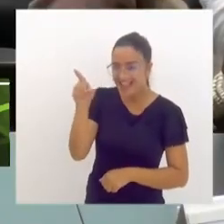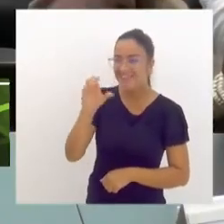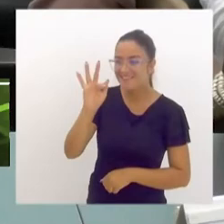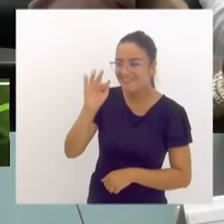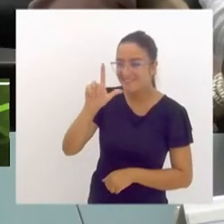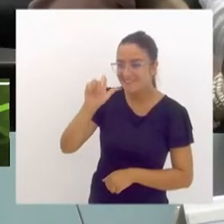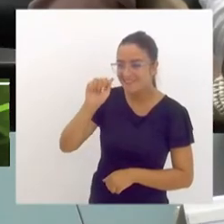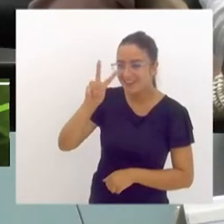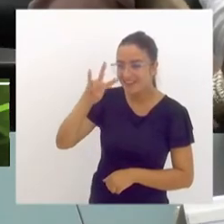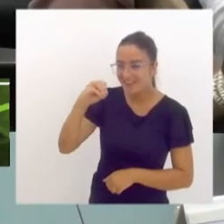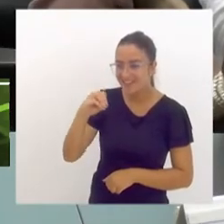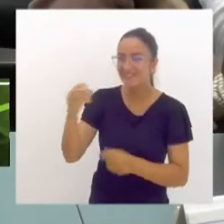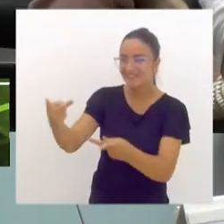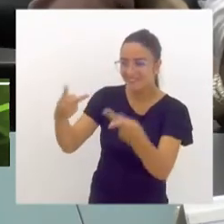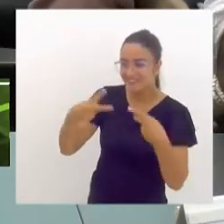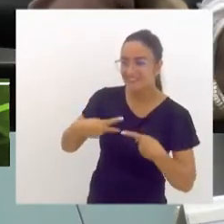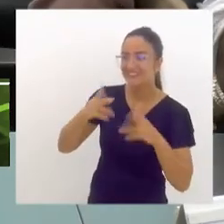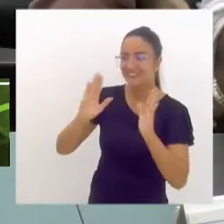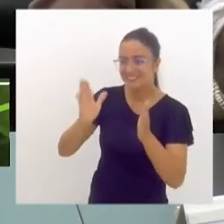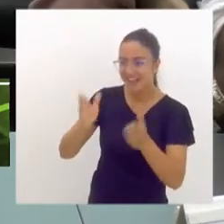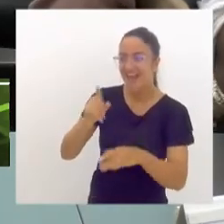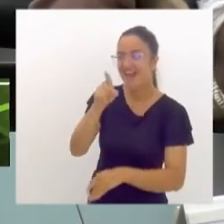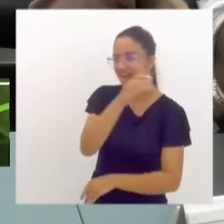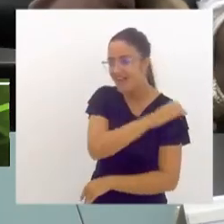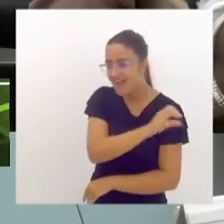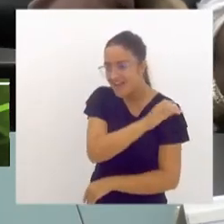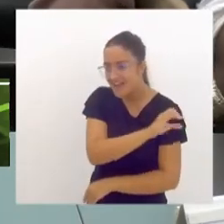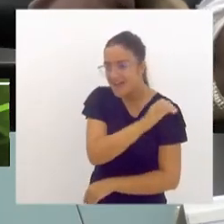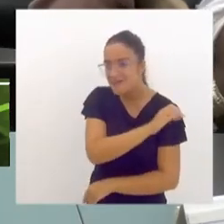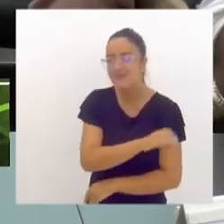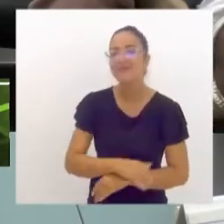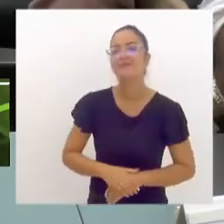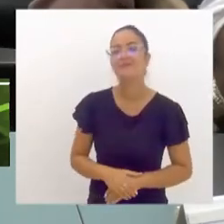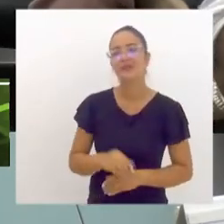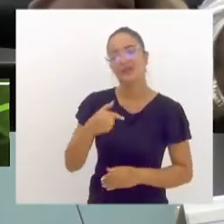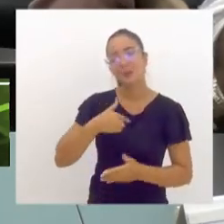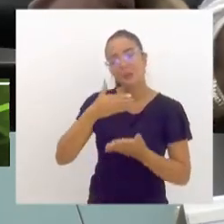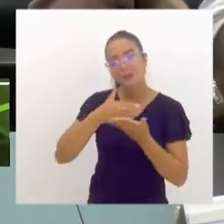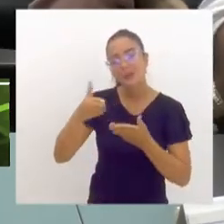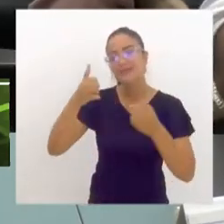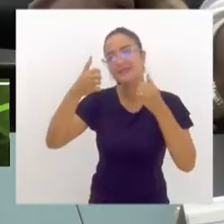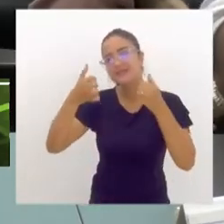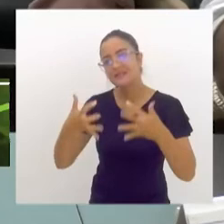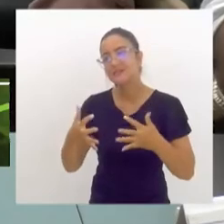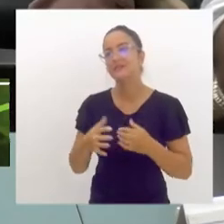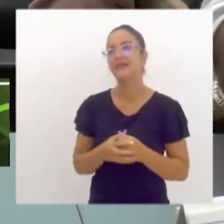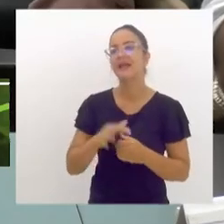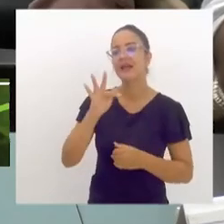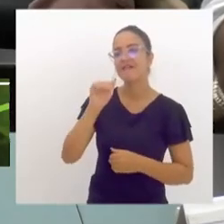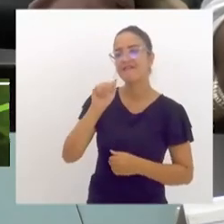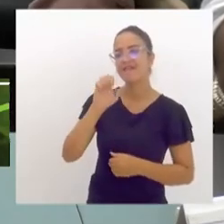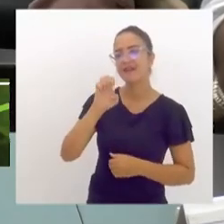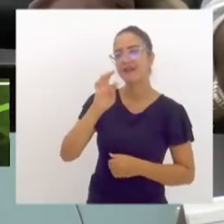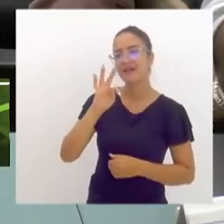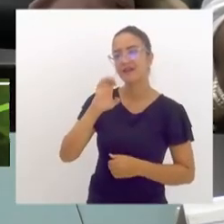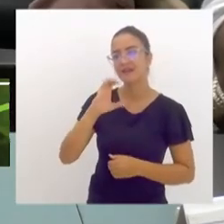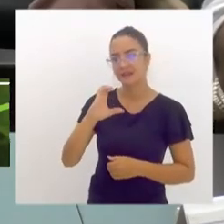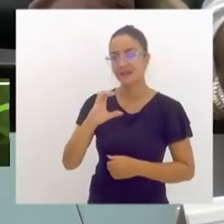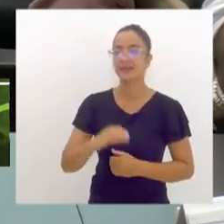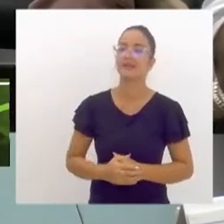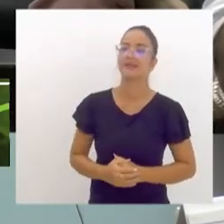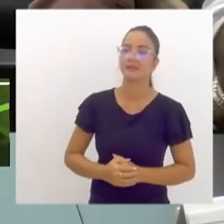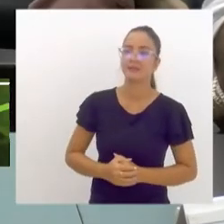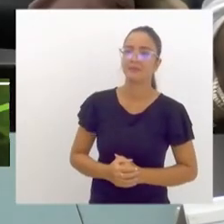na FAETEC, lá de Campos. Inclusive, queria começar falando da própria FAETEC, A